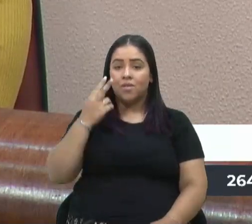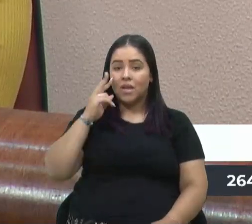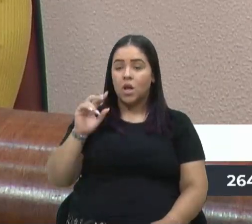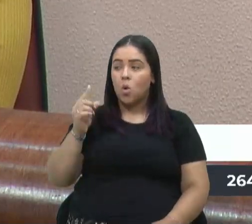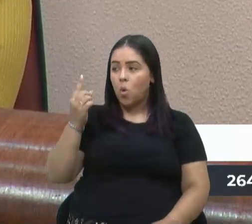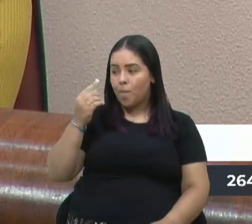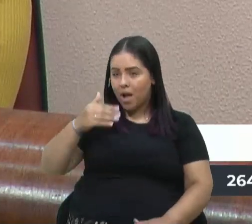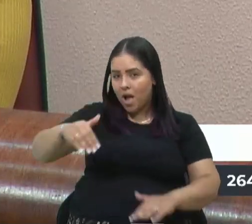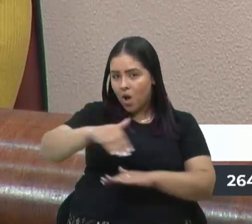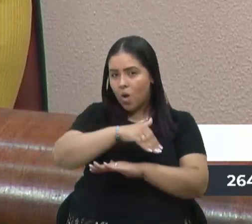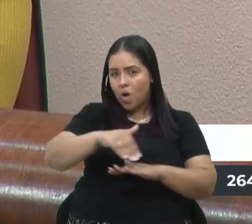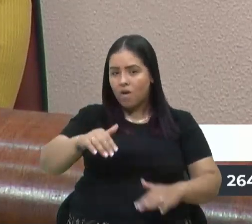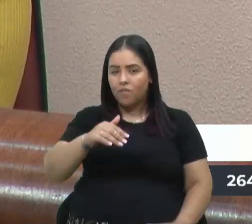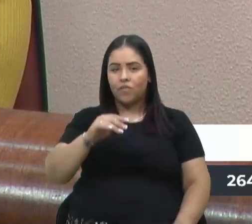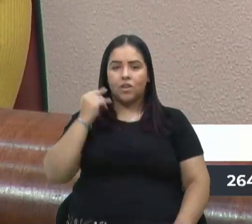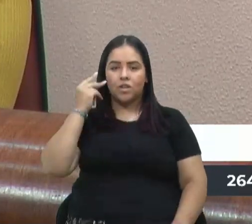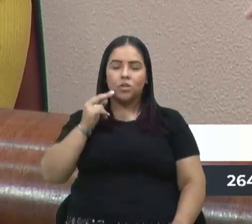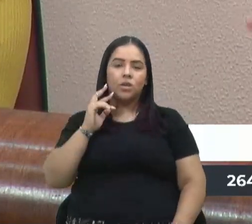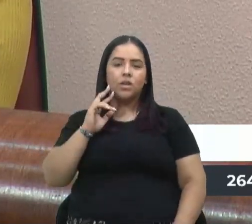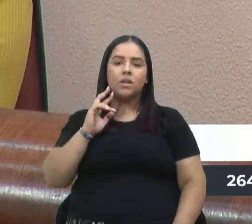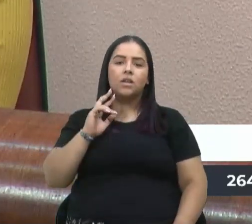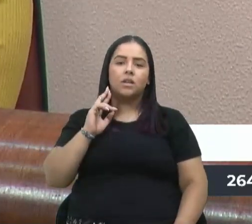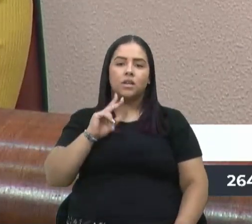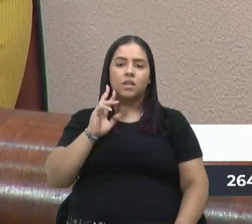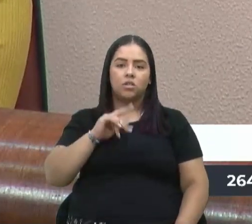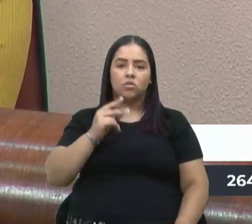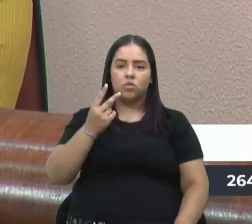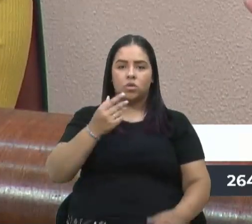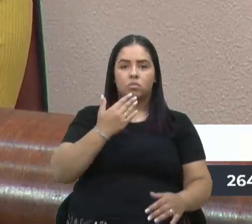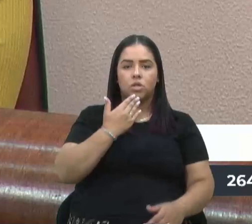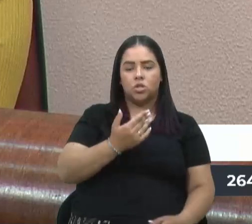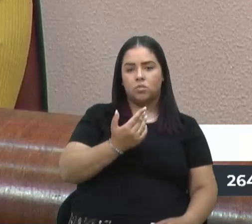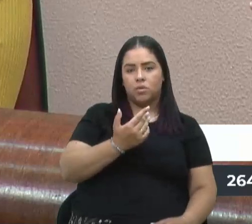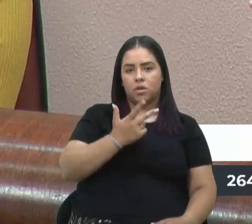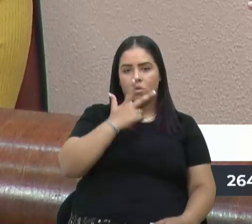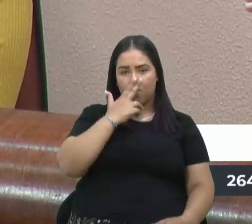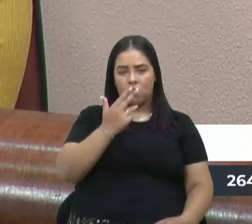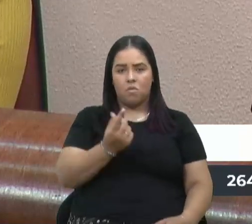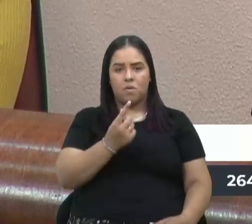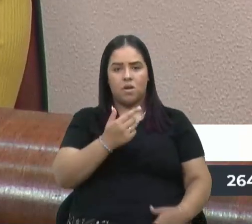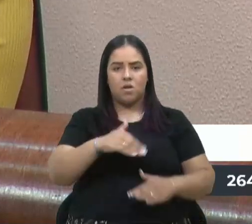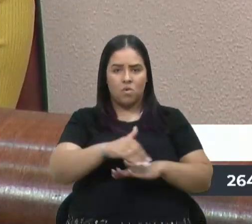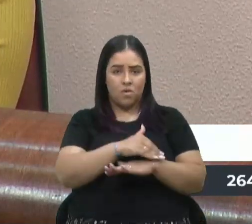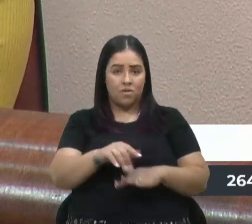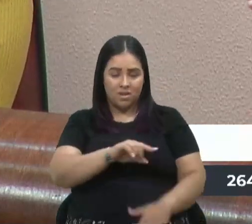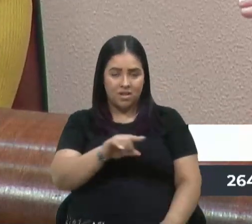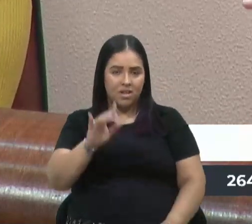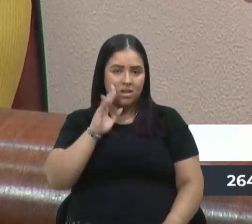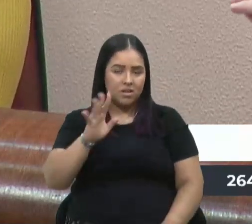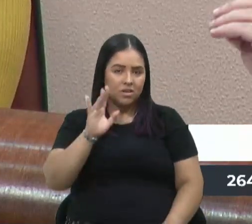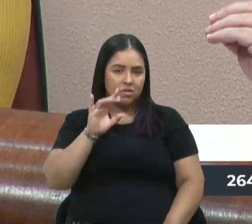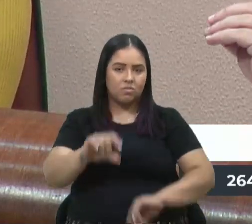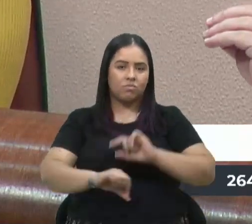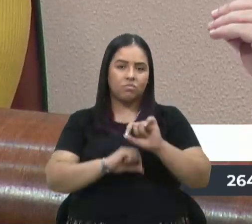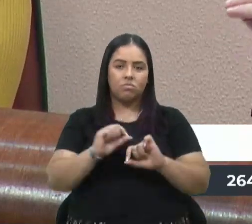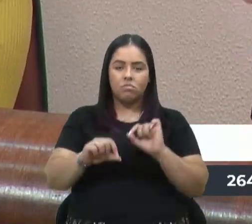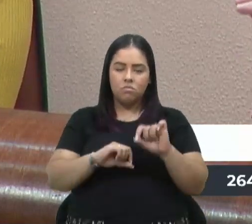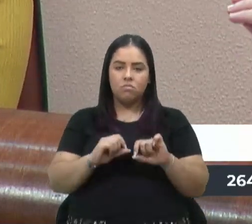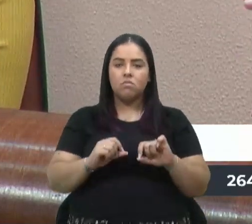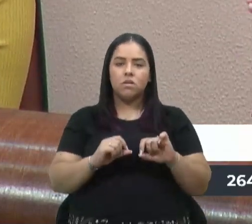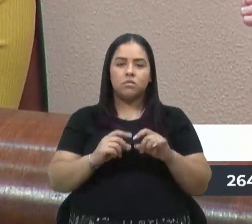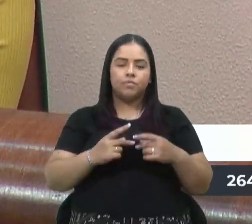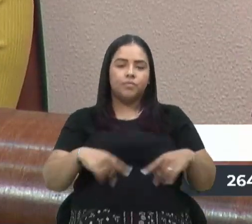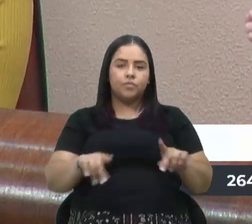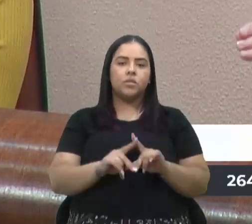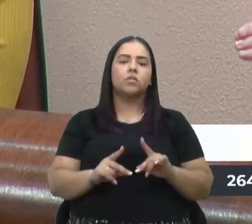vereador Renato, 2 pedidos para a mesma rua. Então o senhor imagina o que a população passa com